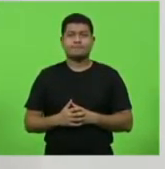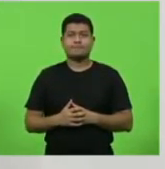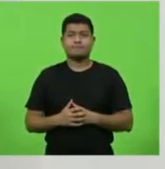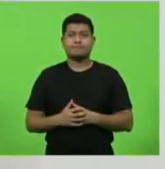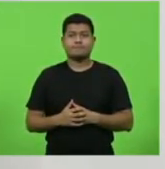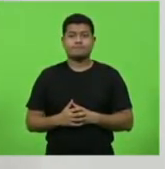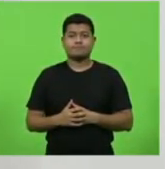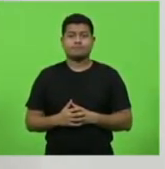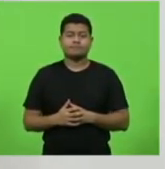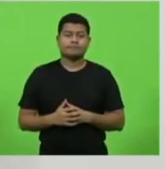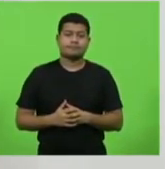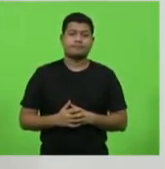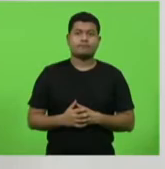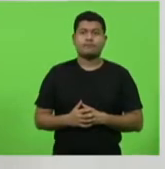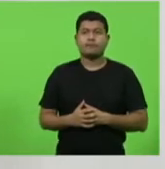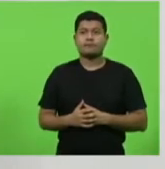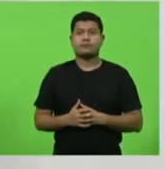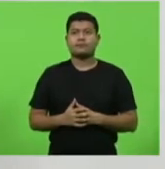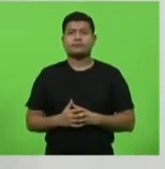Olha,